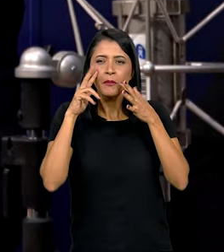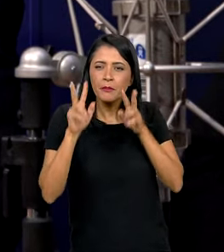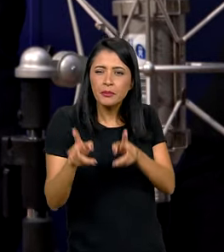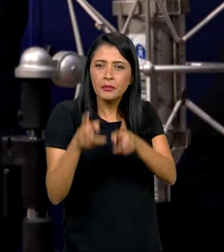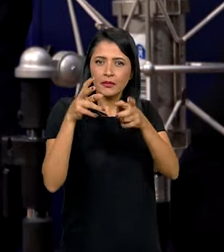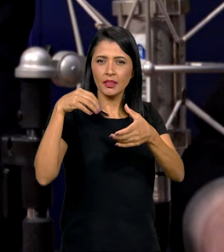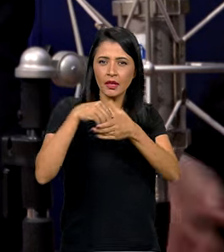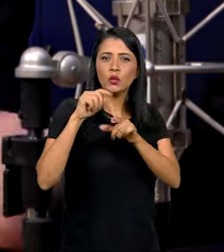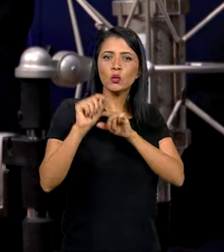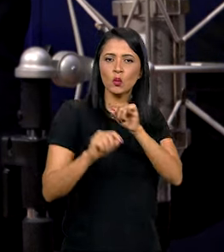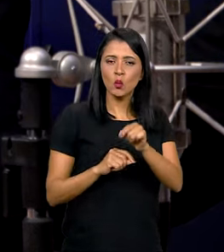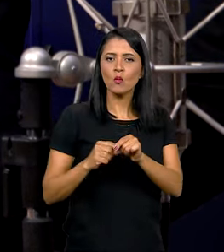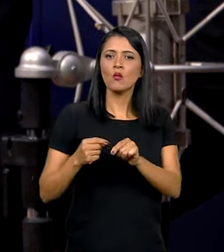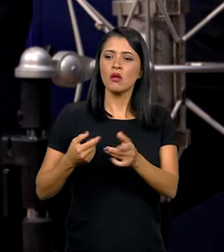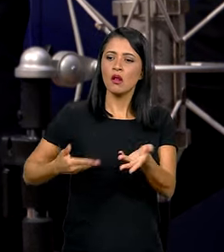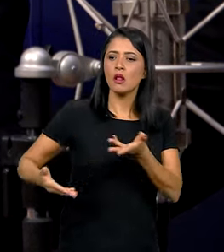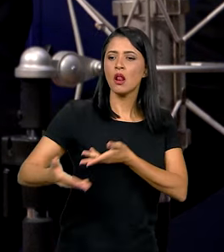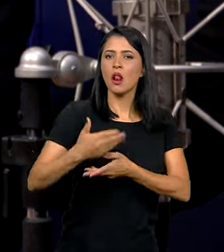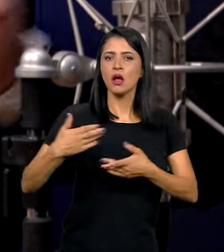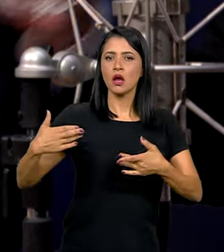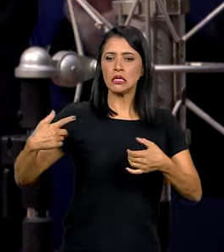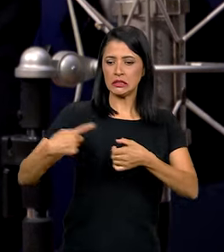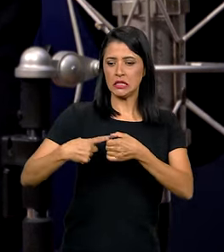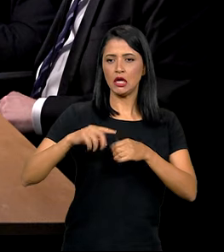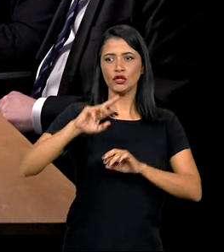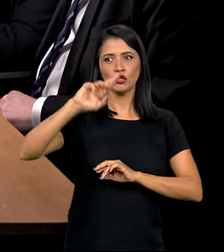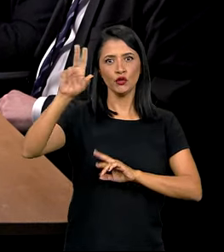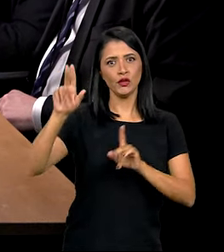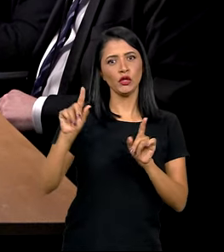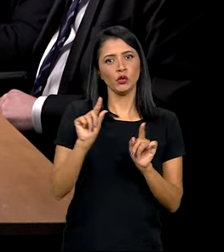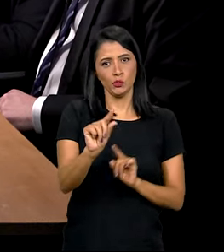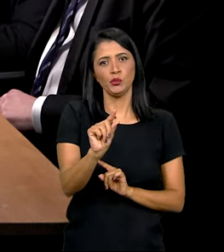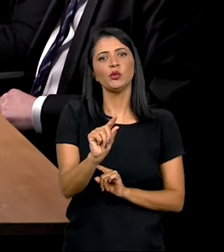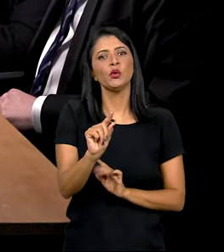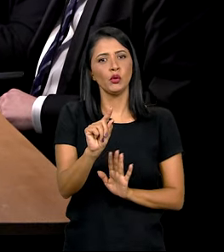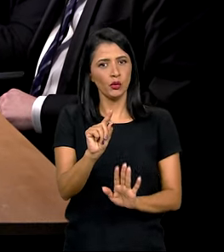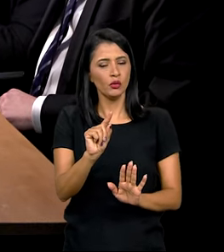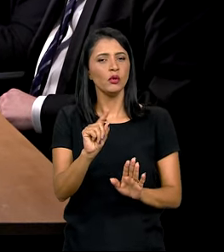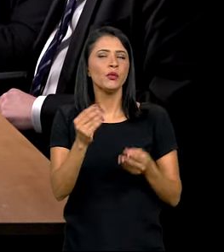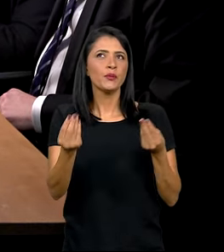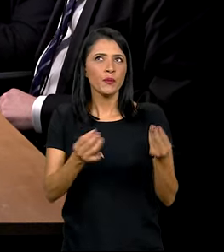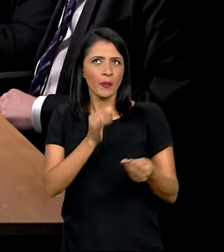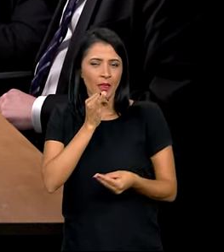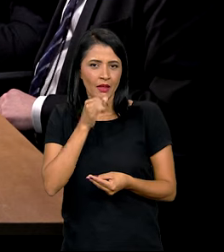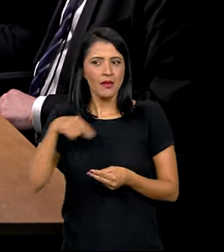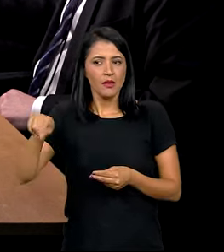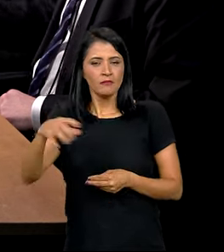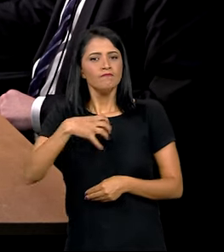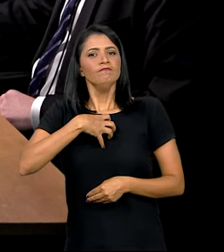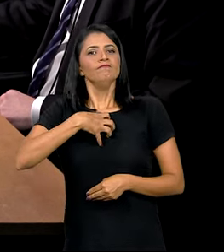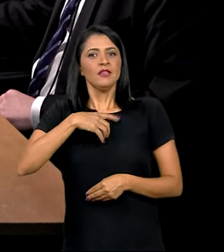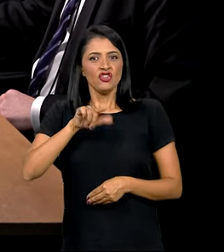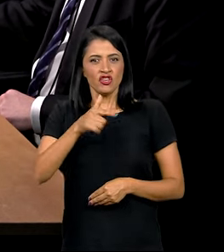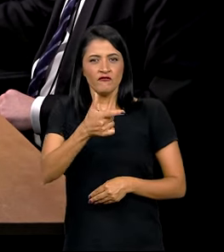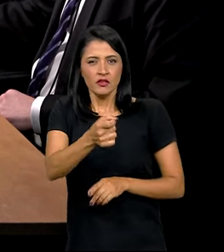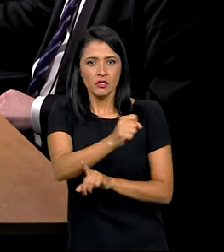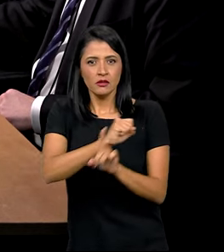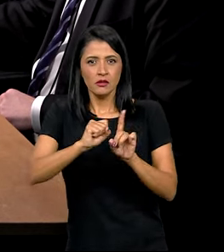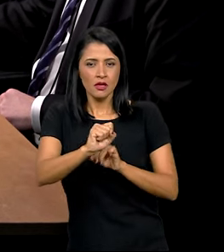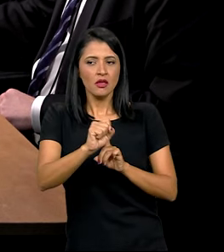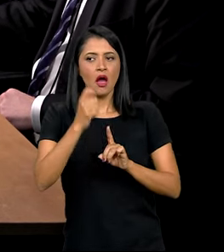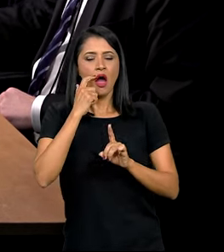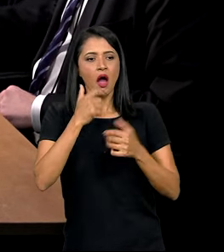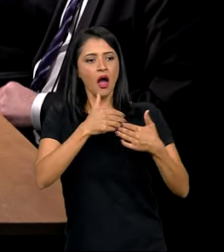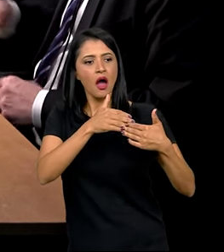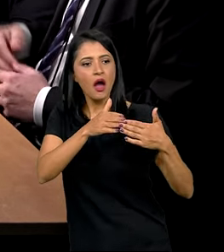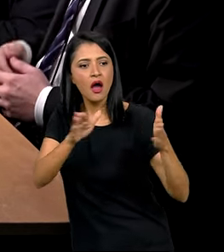assim dentro do processo é que o engajamento das cidades veio um pouco diferente assim no sentido de eles sentirem que o G20 social ele sinaliza